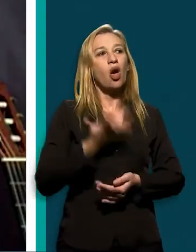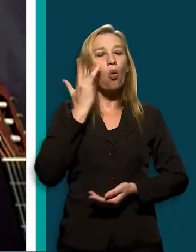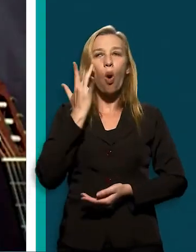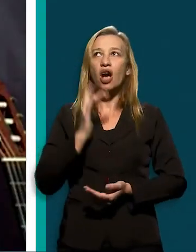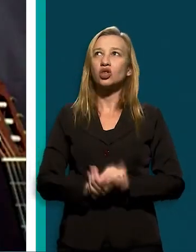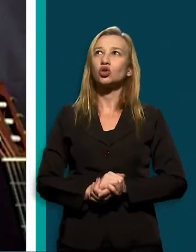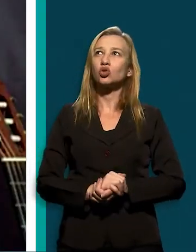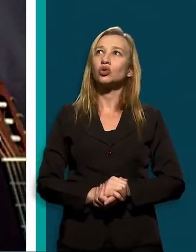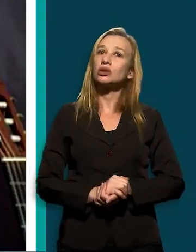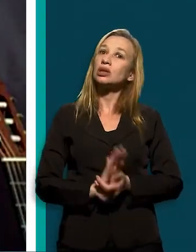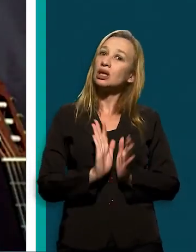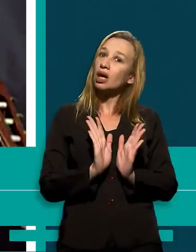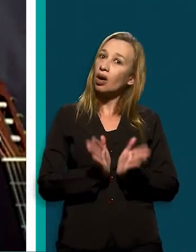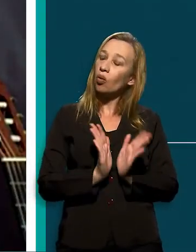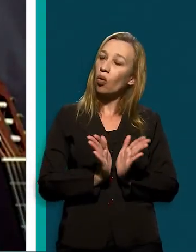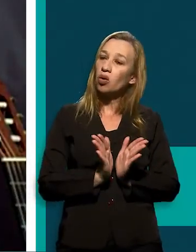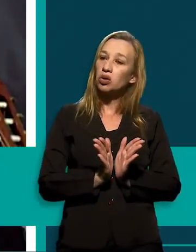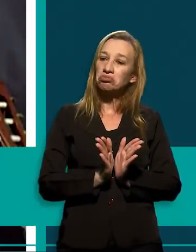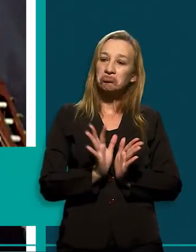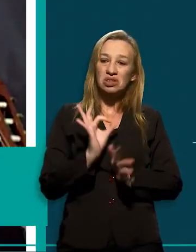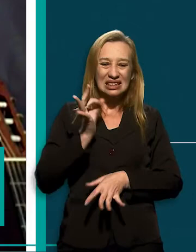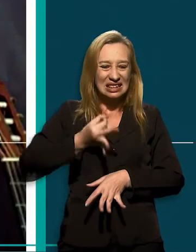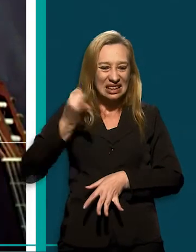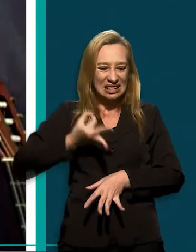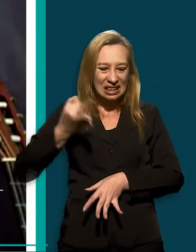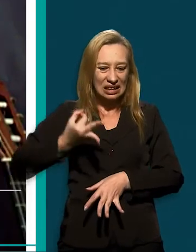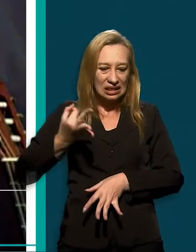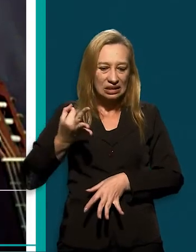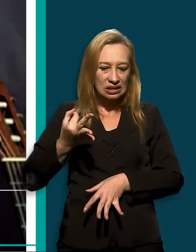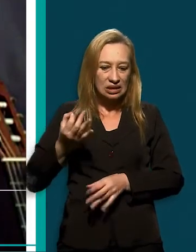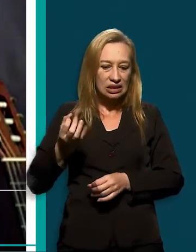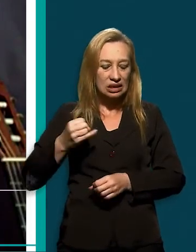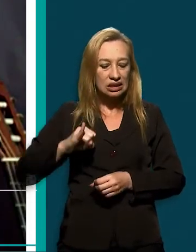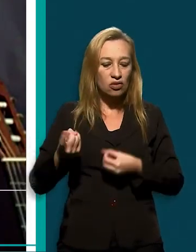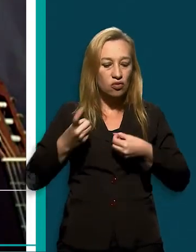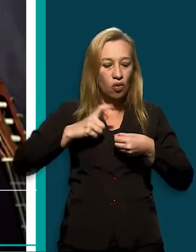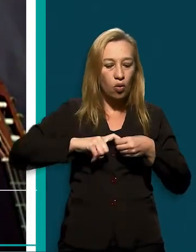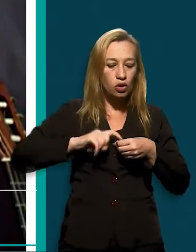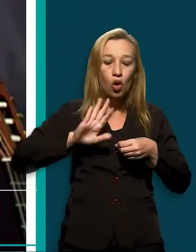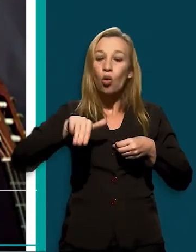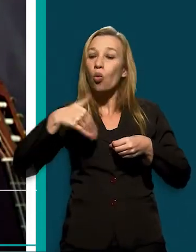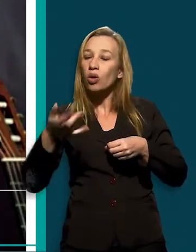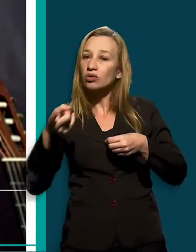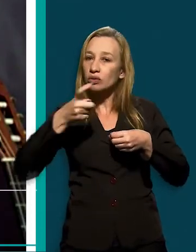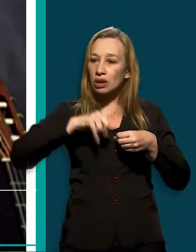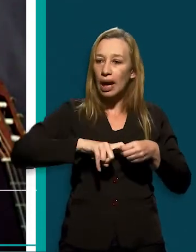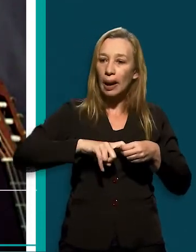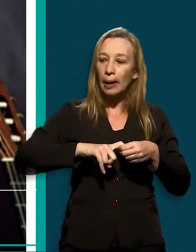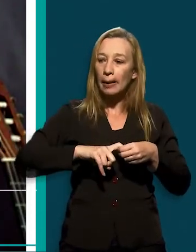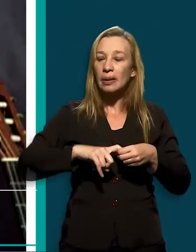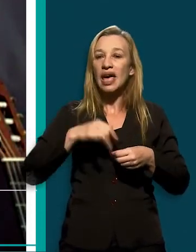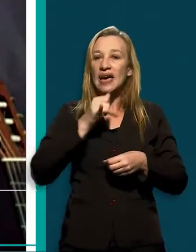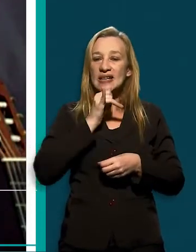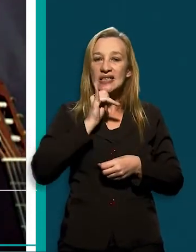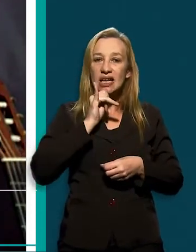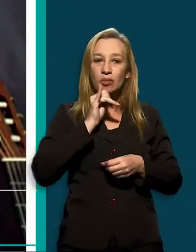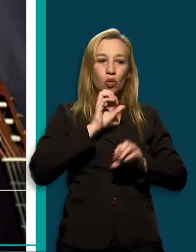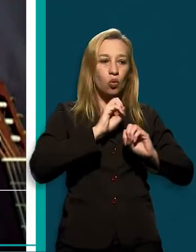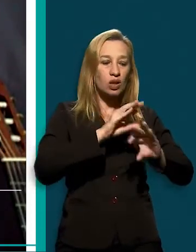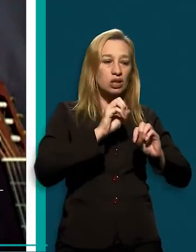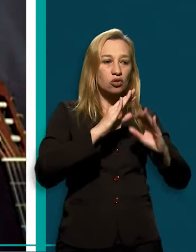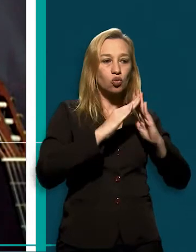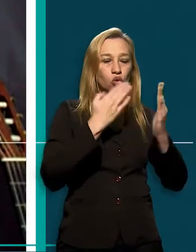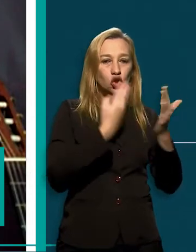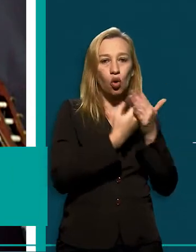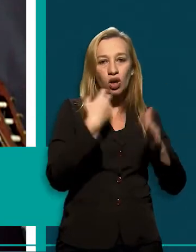oferece, que eu acho que, por enquanto, eu não tenho a certeza se volta ou quando voltará, né? Por